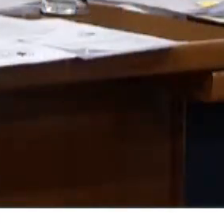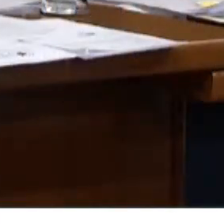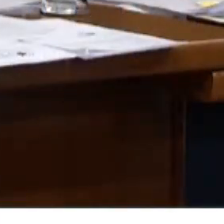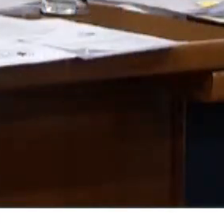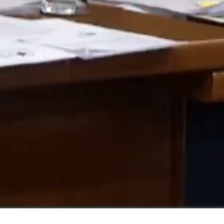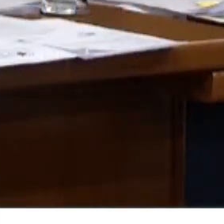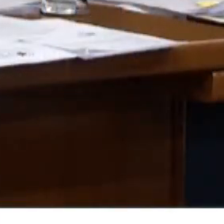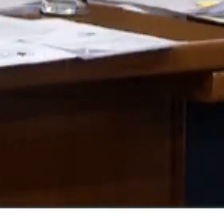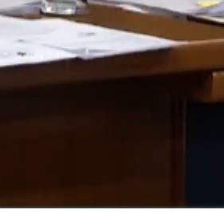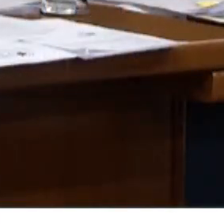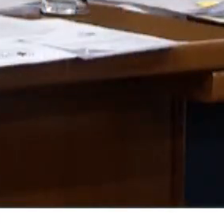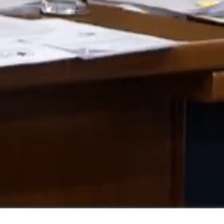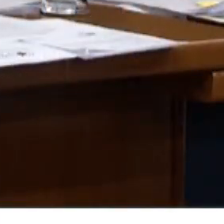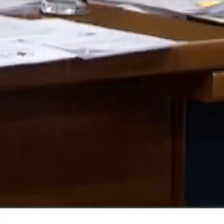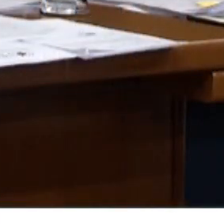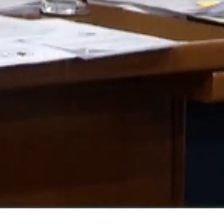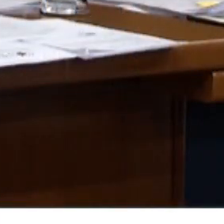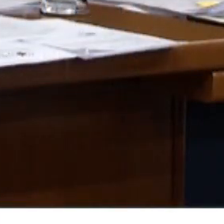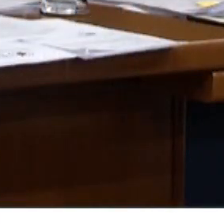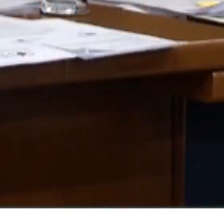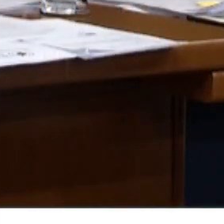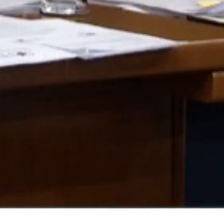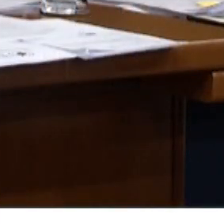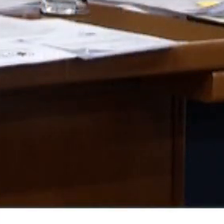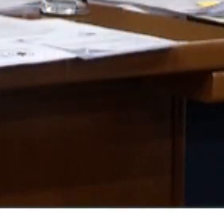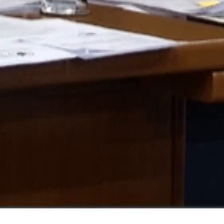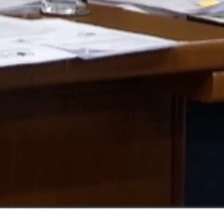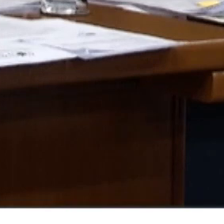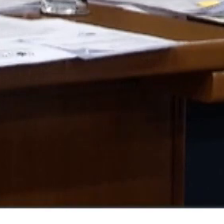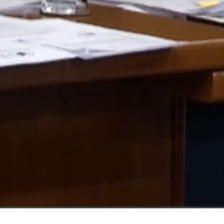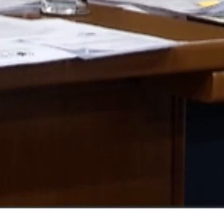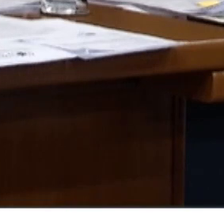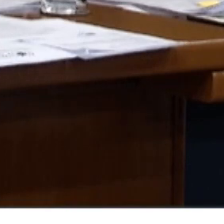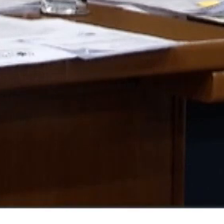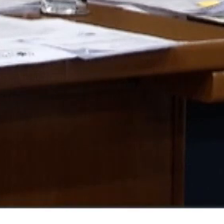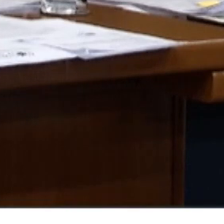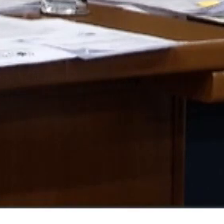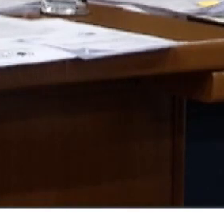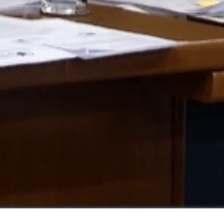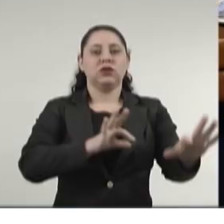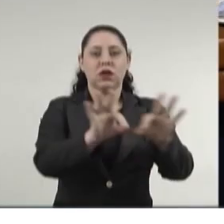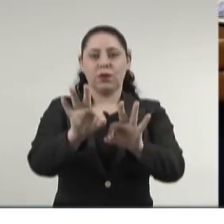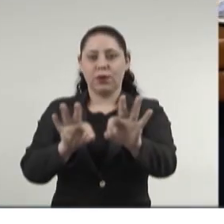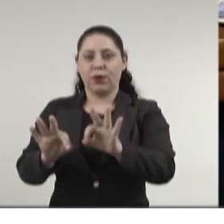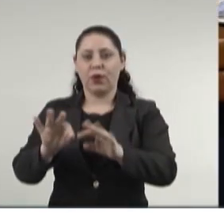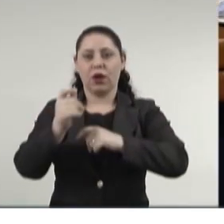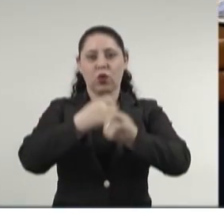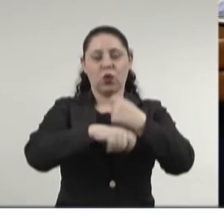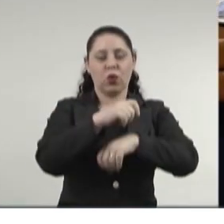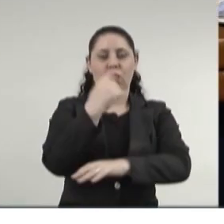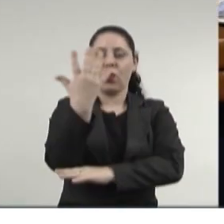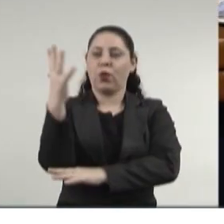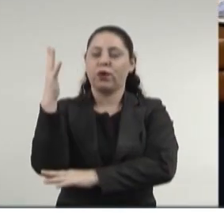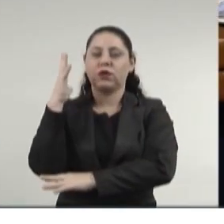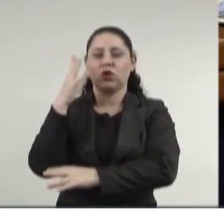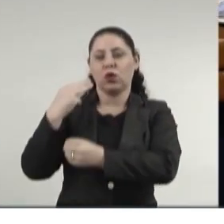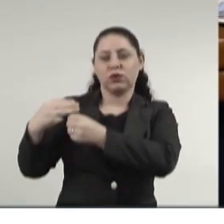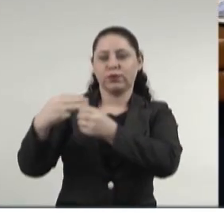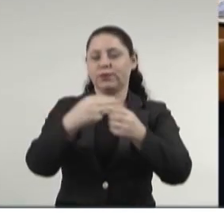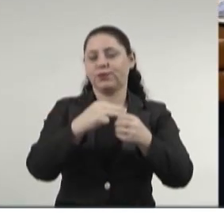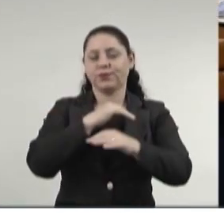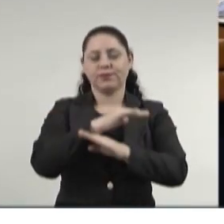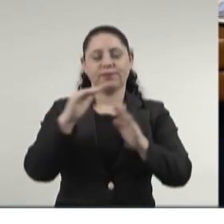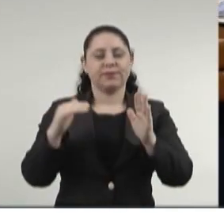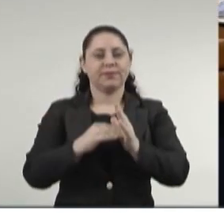Sul sair na vanguarda de ter o zoneamento ecológico e econômico em todos os municípios do